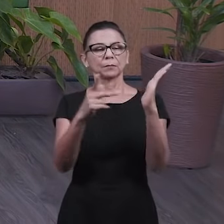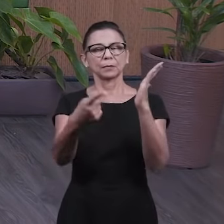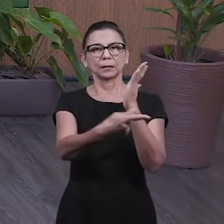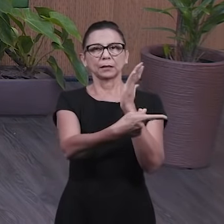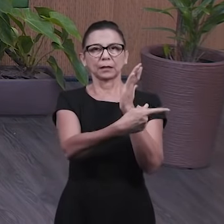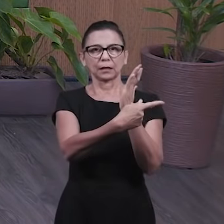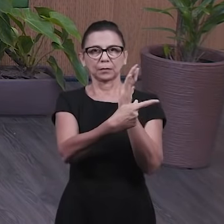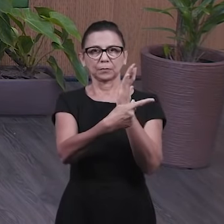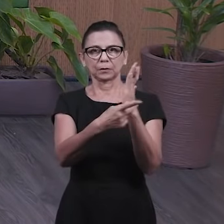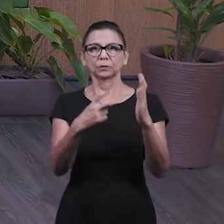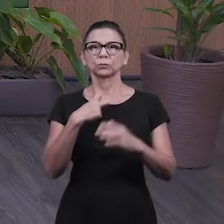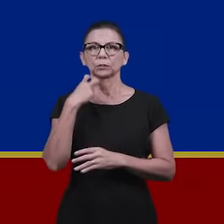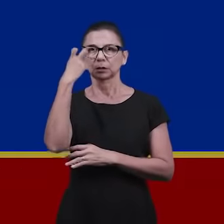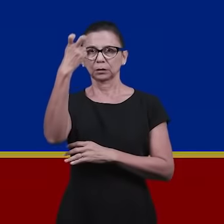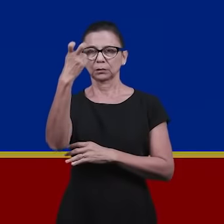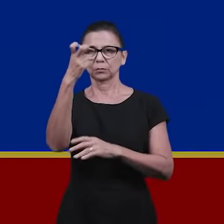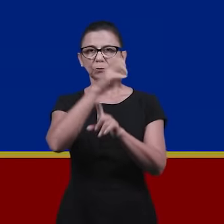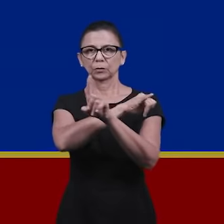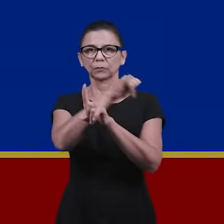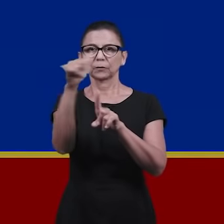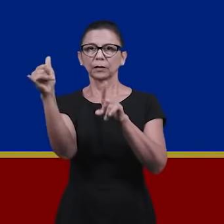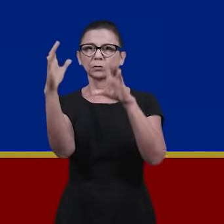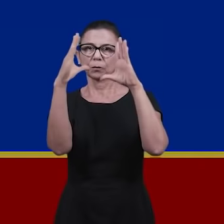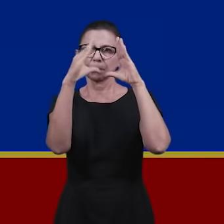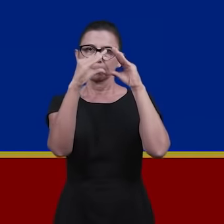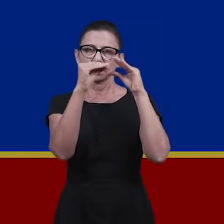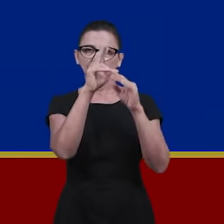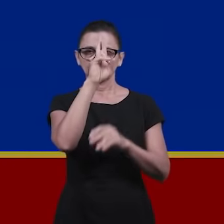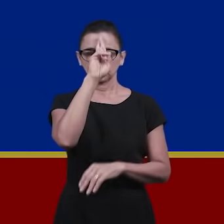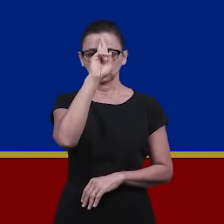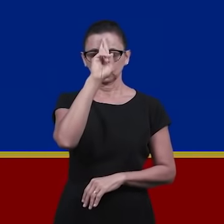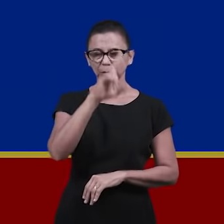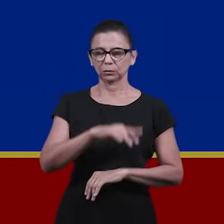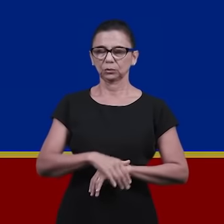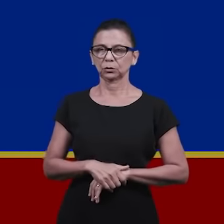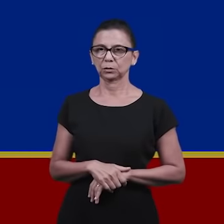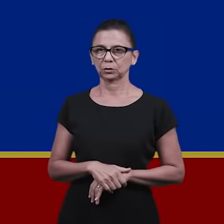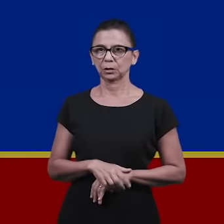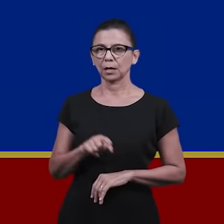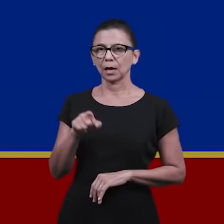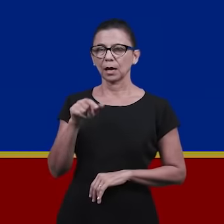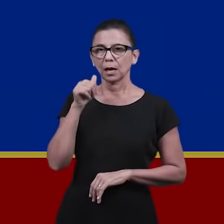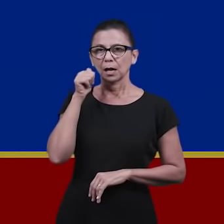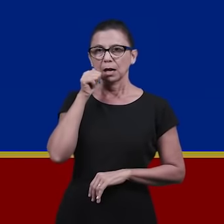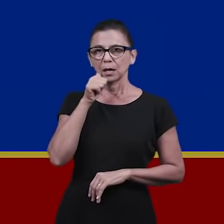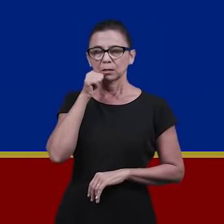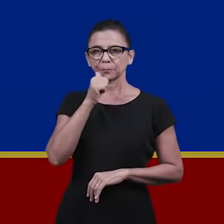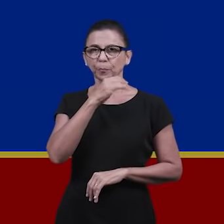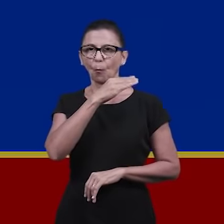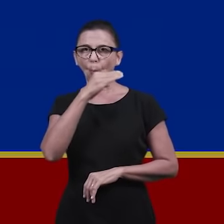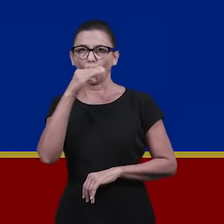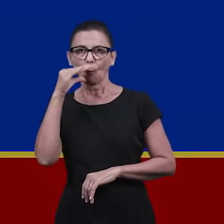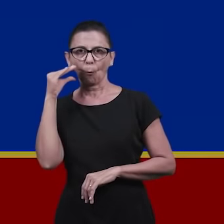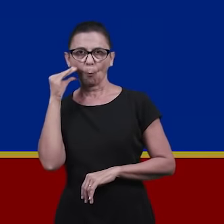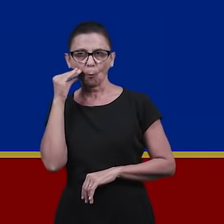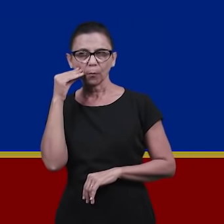profético da meia-noite. As virgens prudentes zelaram pela